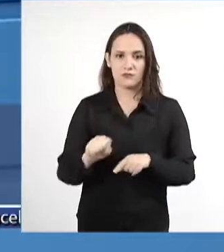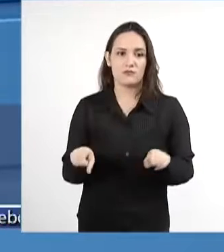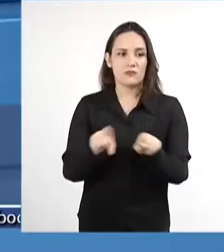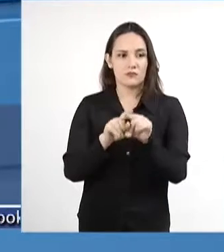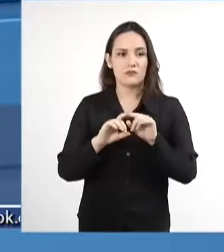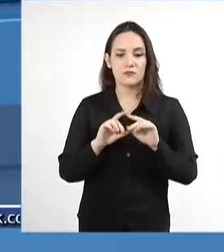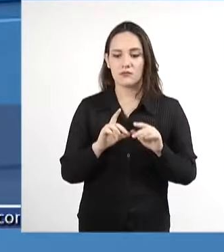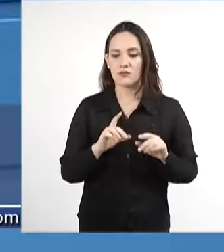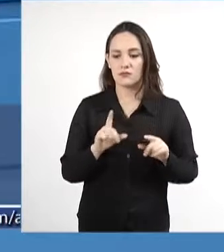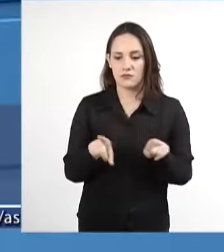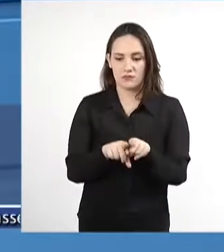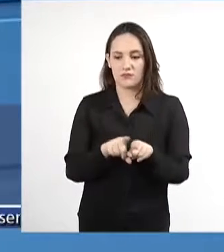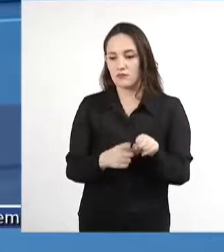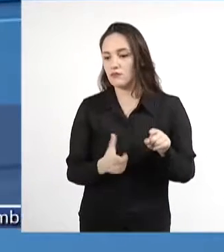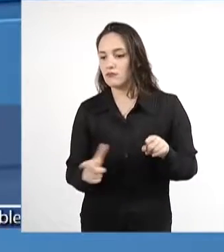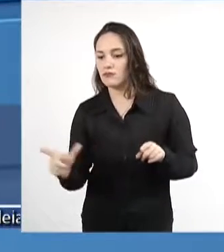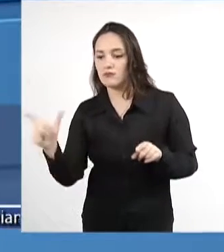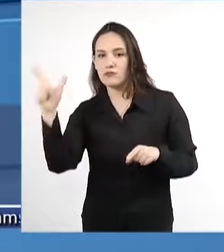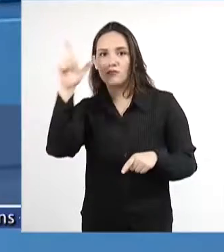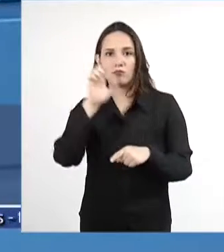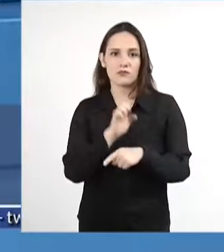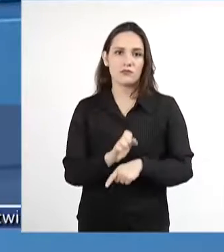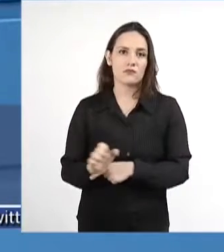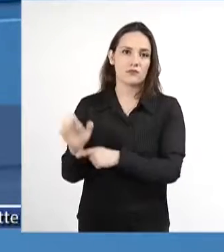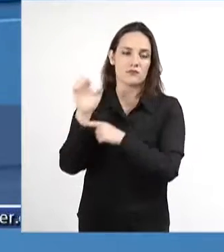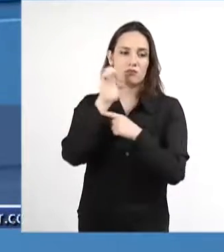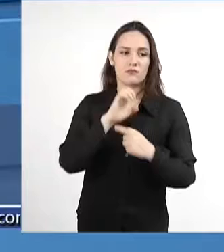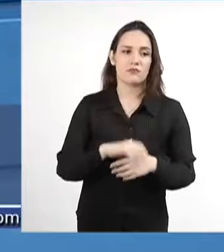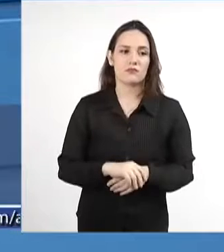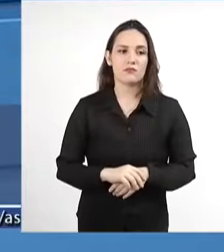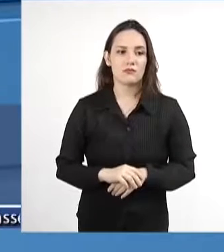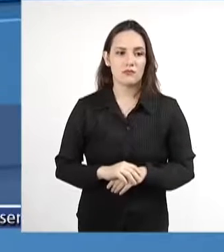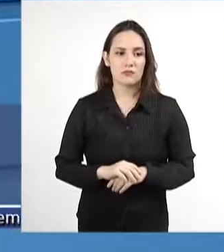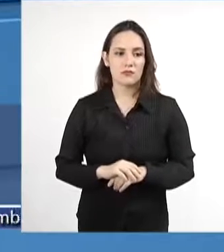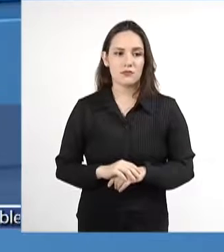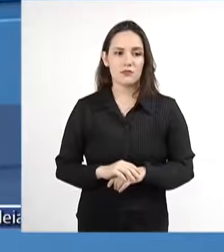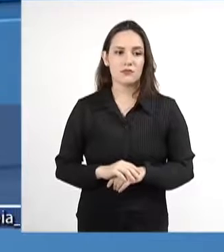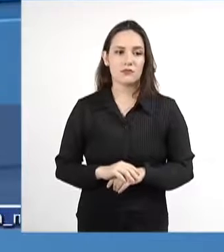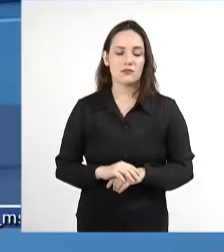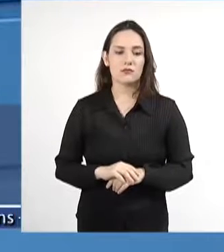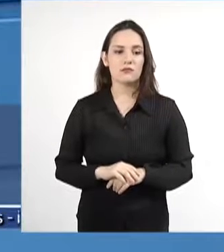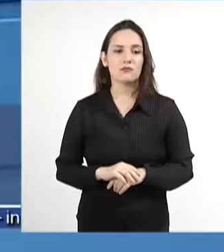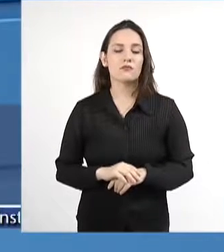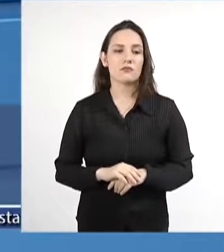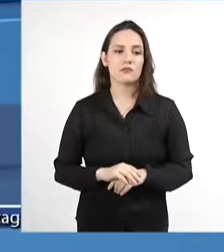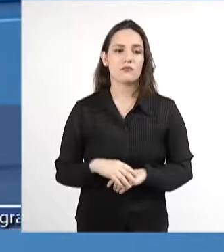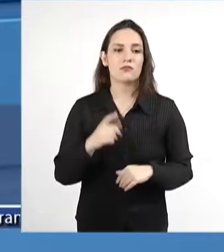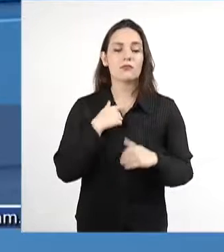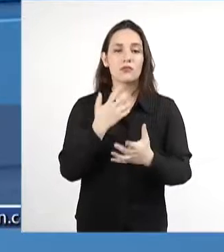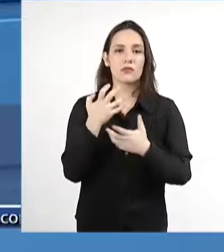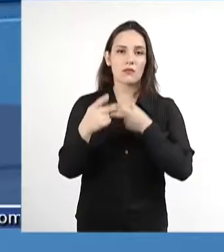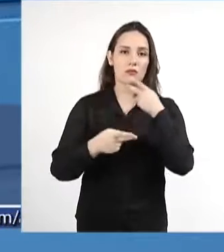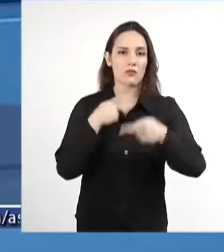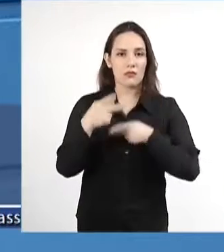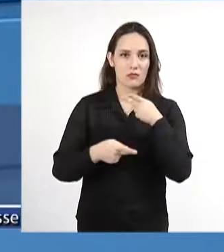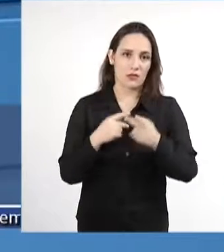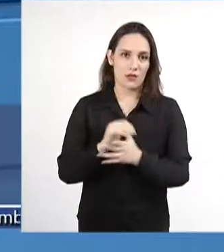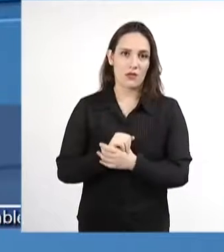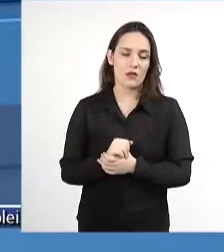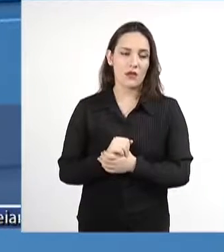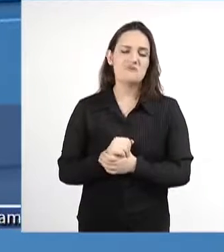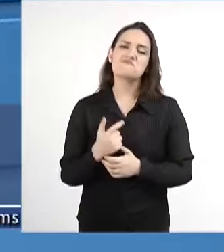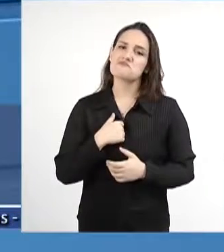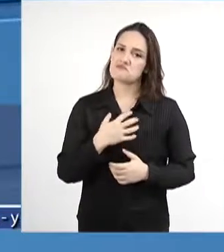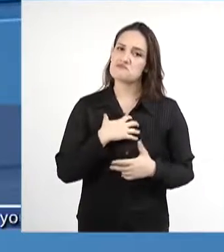que também padecem dessa questão. E dizer que nós